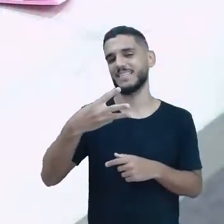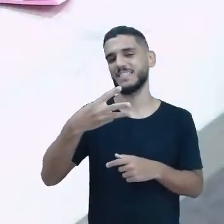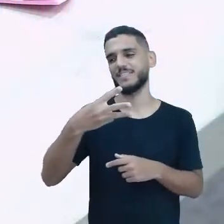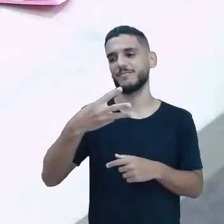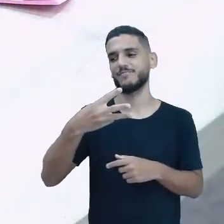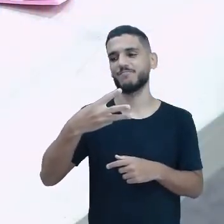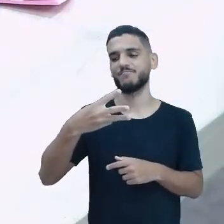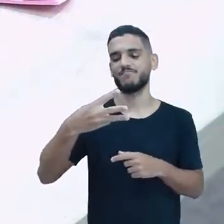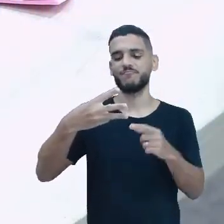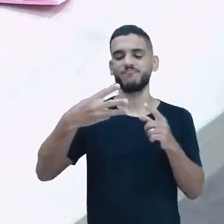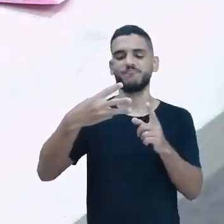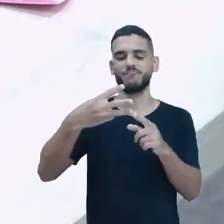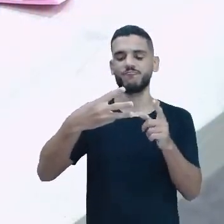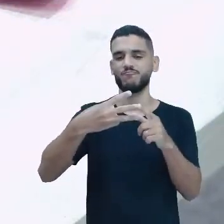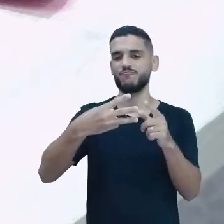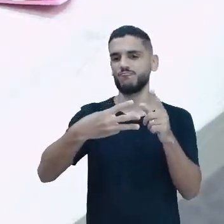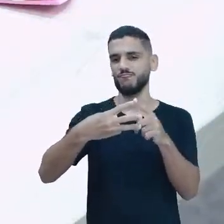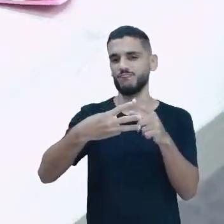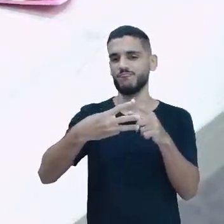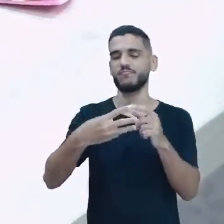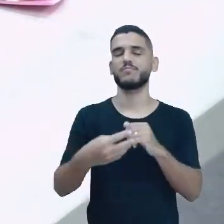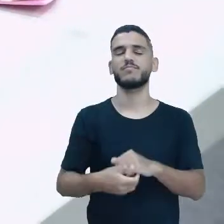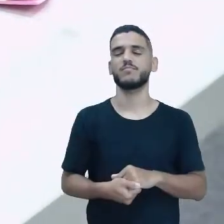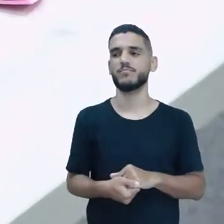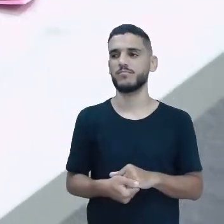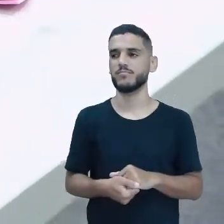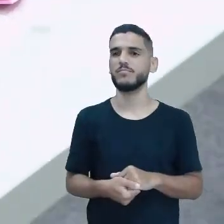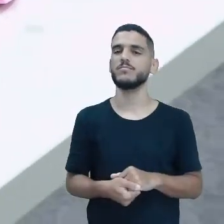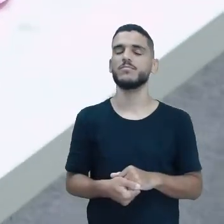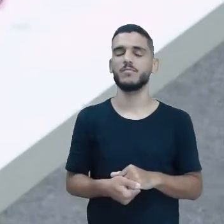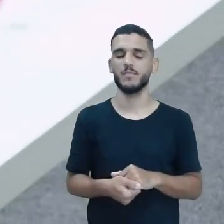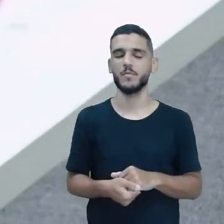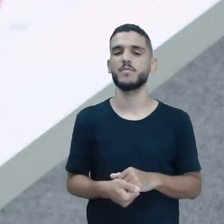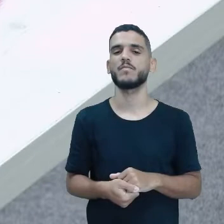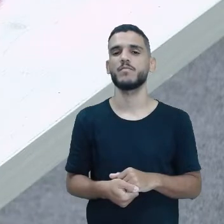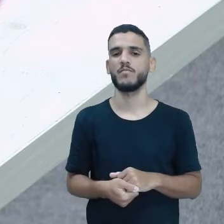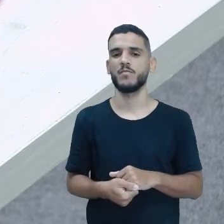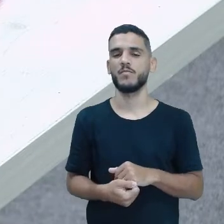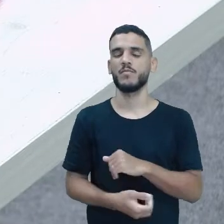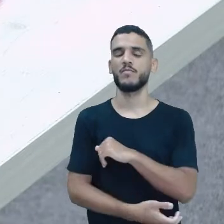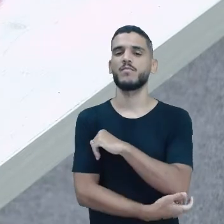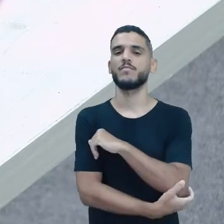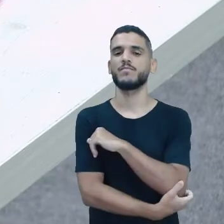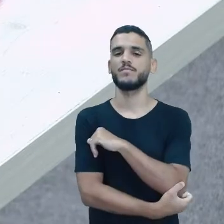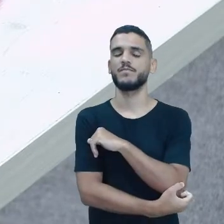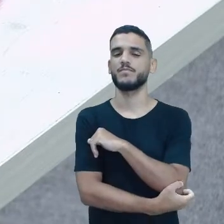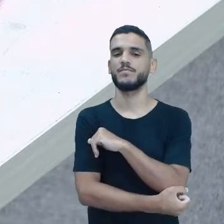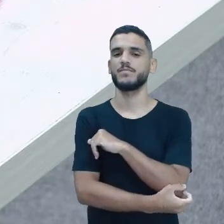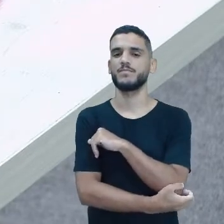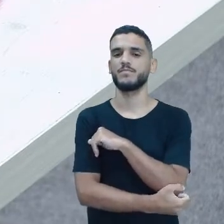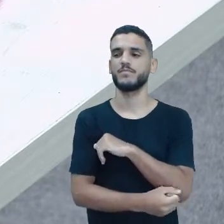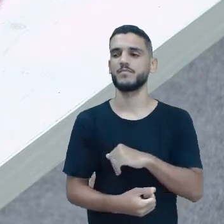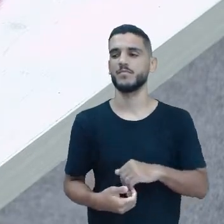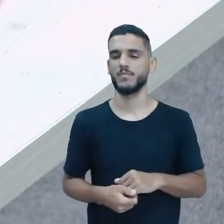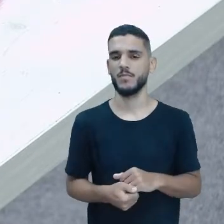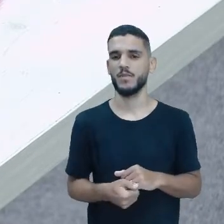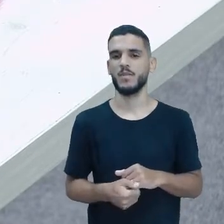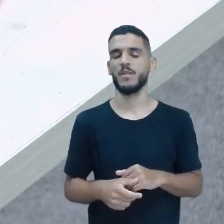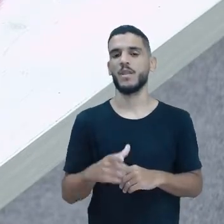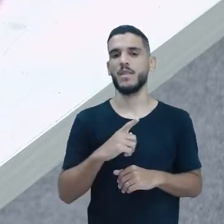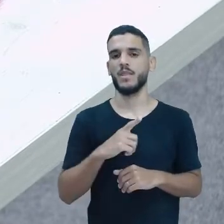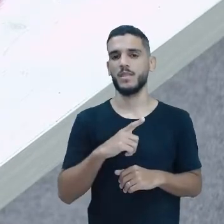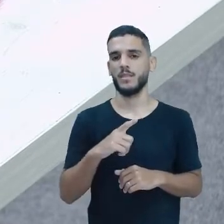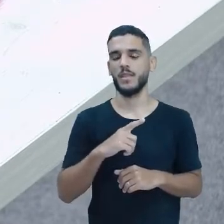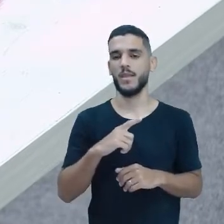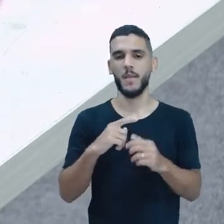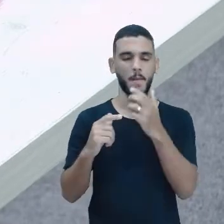Então, olha aqui, ó, 1, 2, 3. Terça parte, estão vendo aqui? Eu fiquei com uma parte do todo,